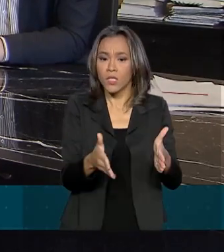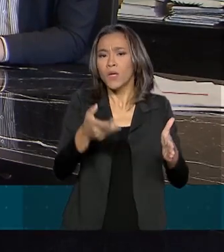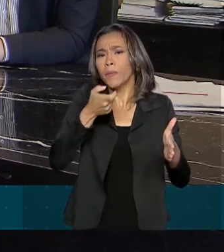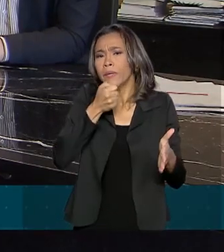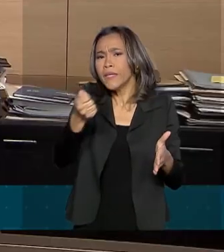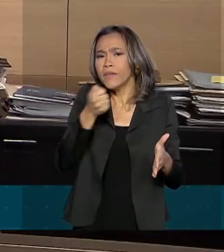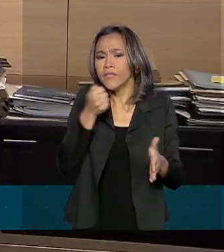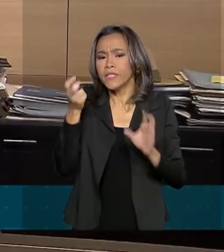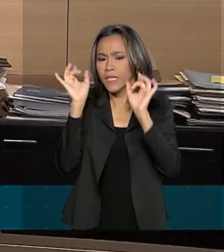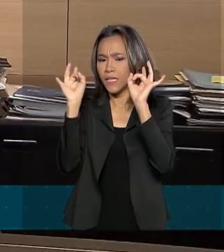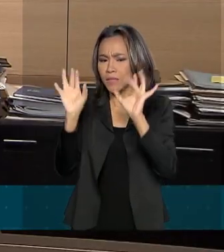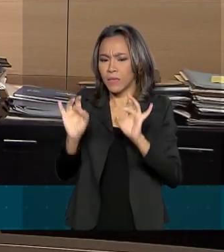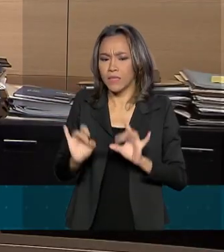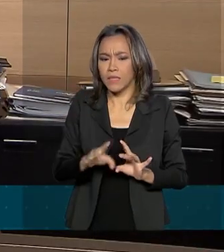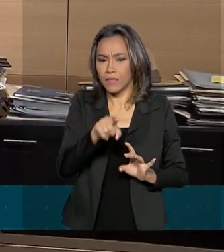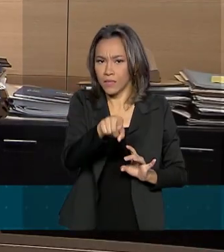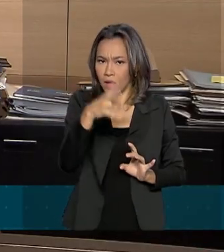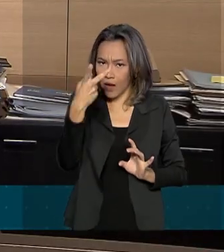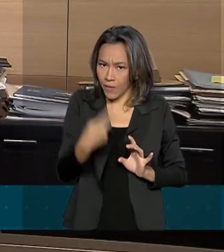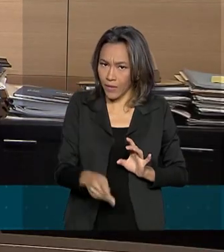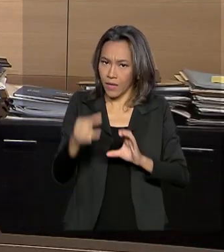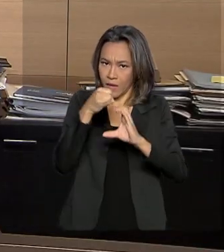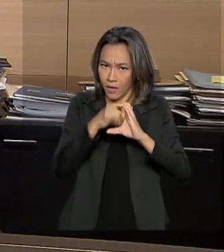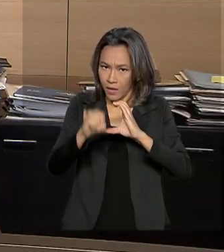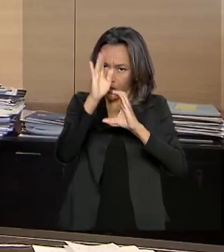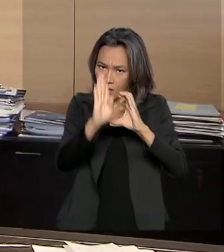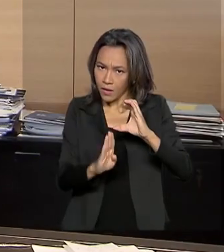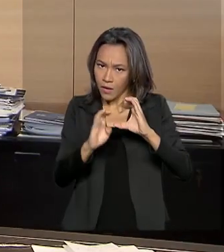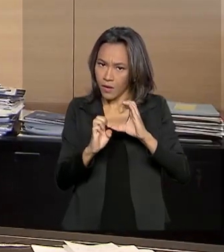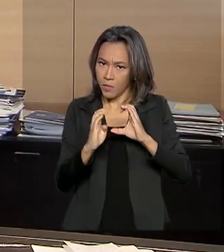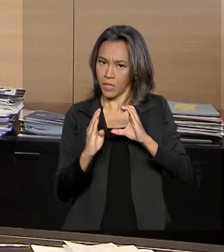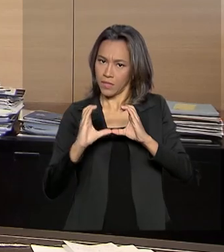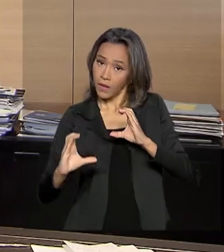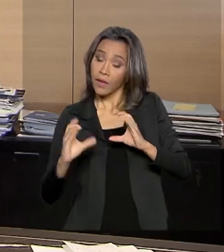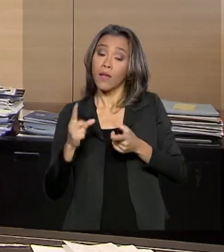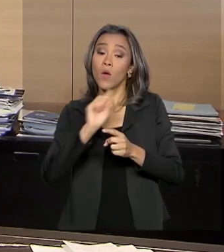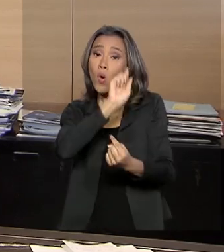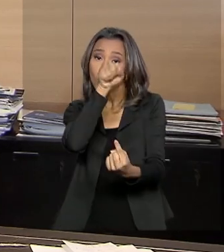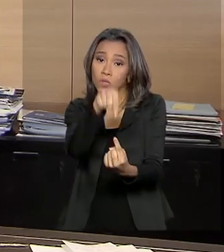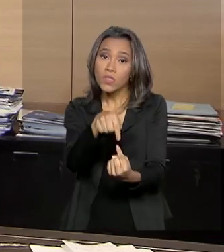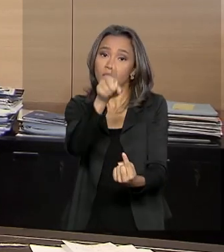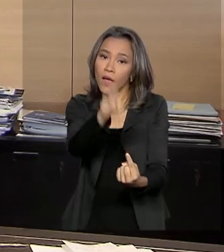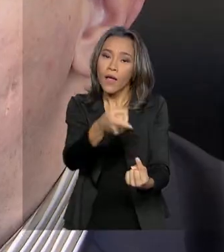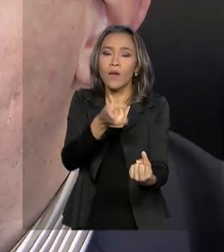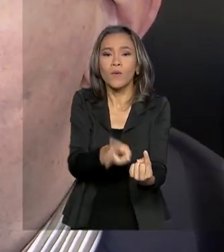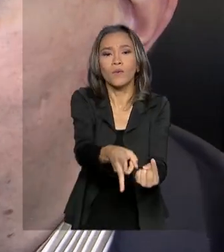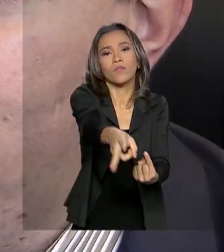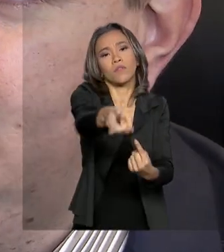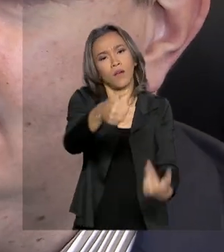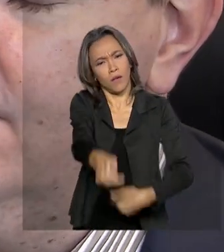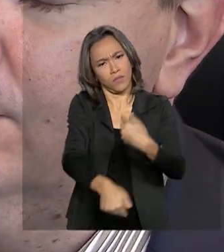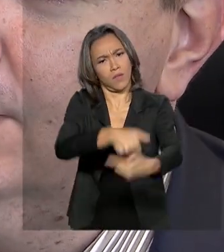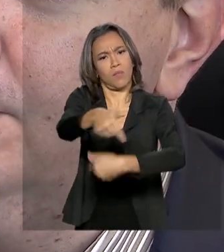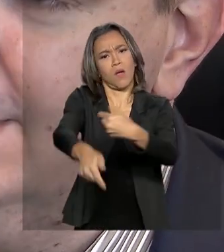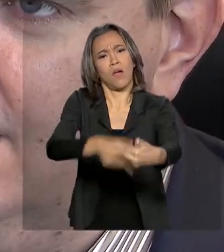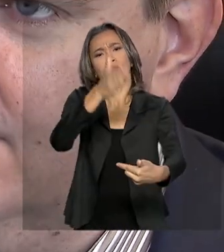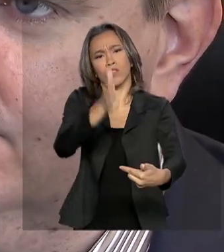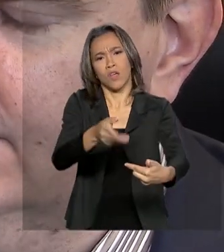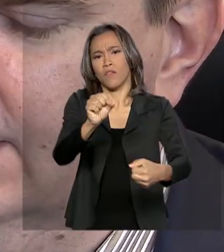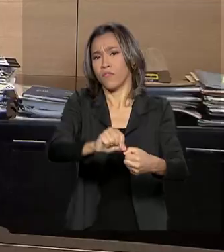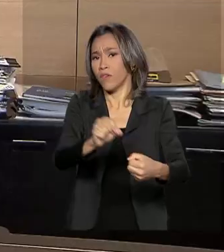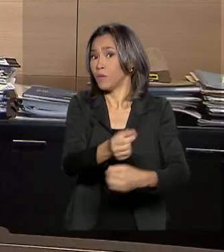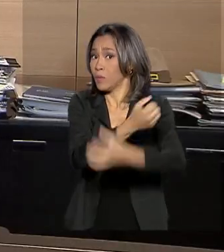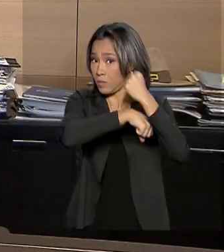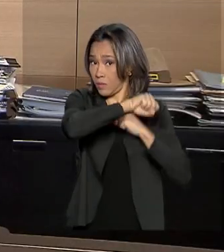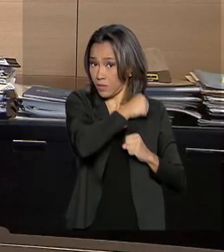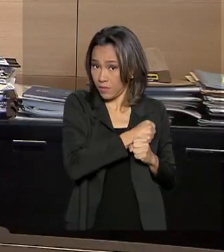exclusiva à EBC, o ministro Gustavo Canuto disse que o foco é dar continuidade ao trabalho realizado no ano